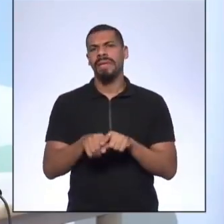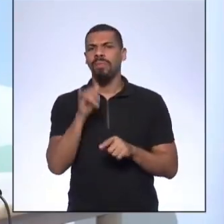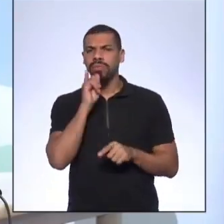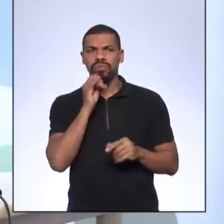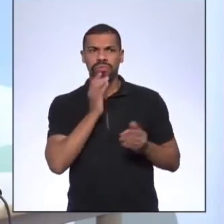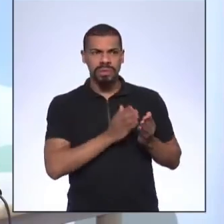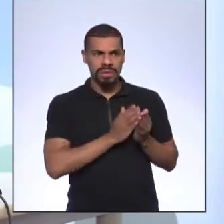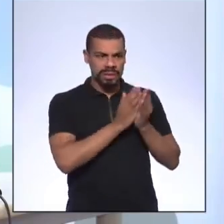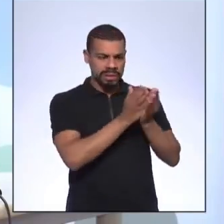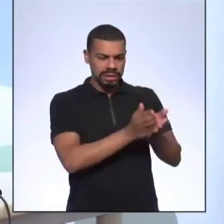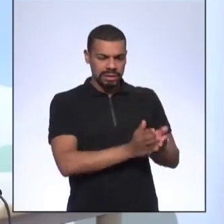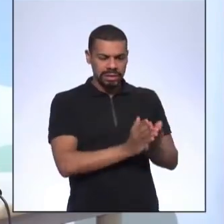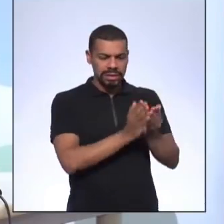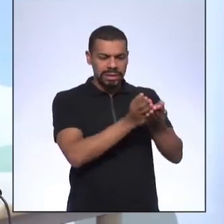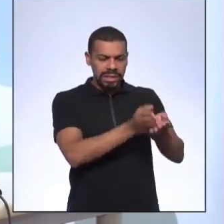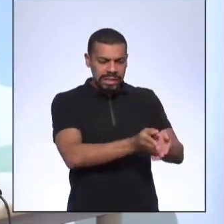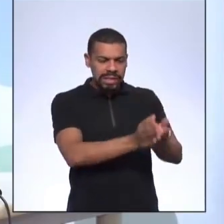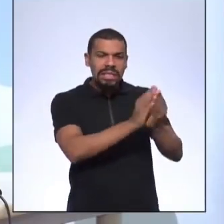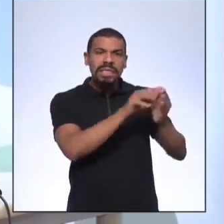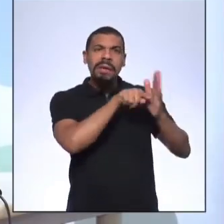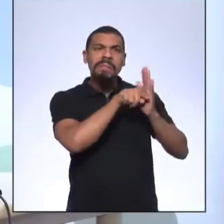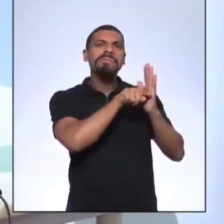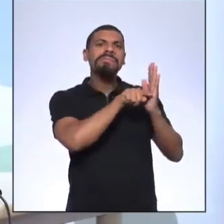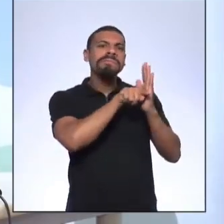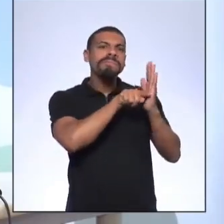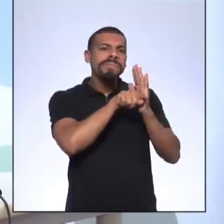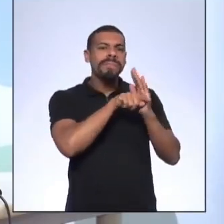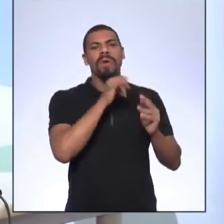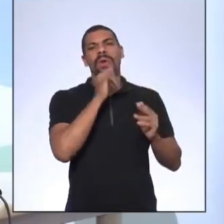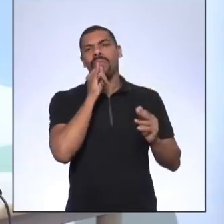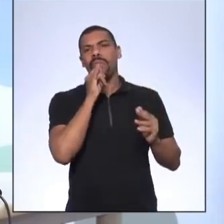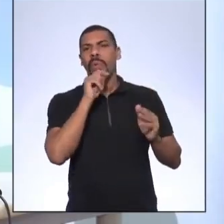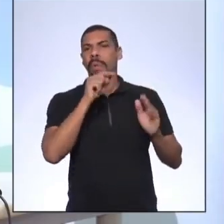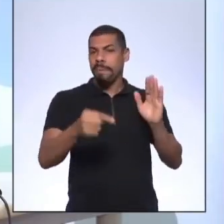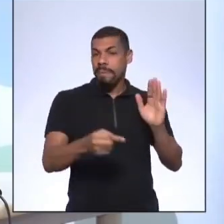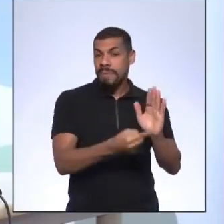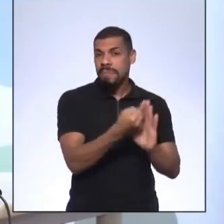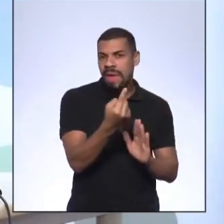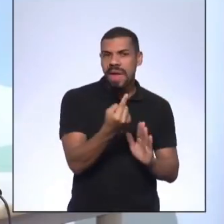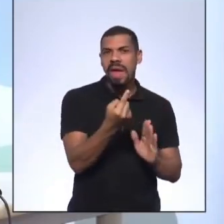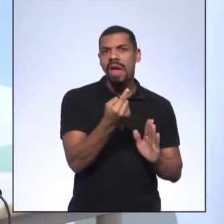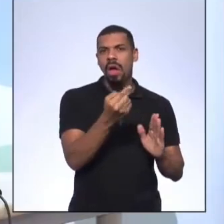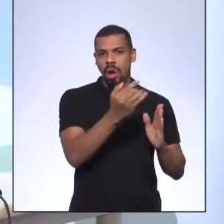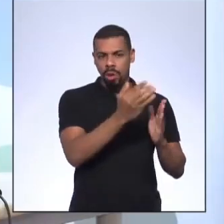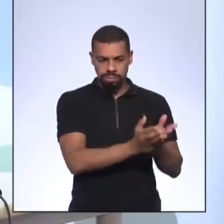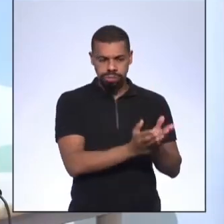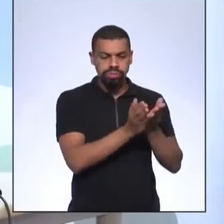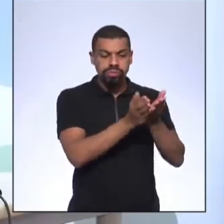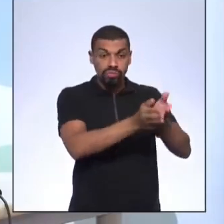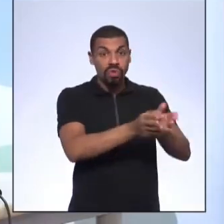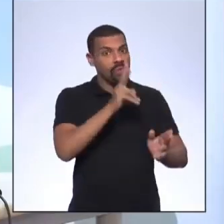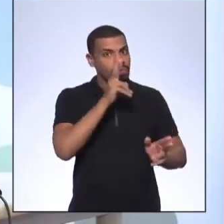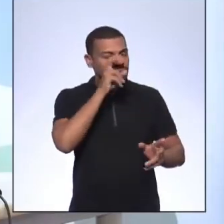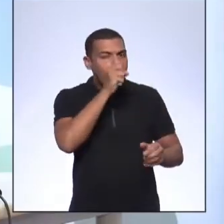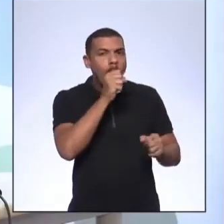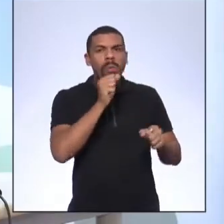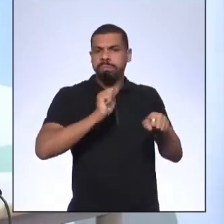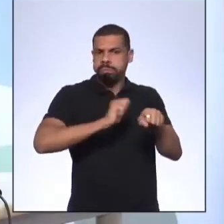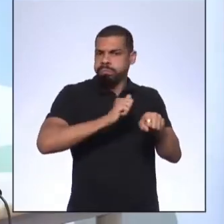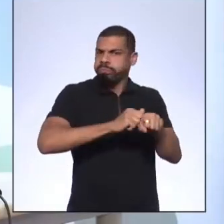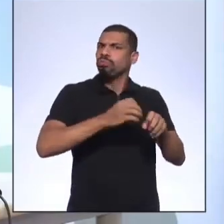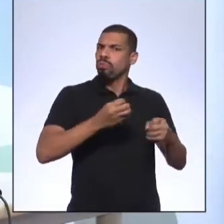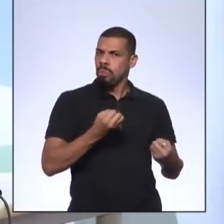né, que também não se dominavam. Então tem que se criar primeiro embarcações que aguentem o tranco ali da viagem de